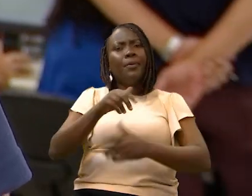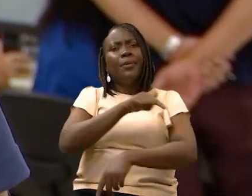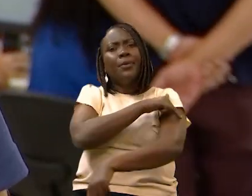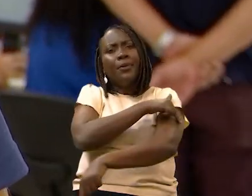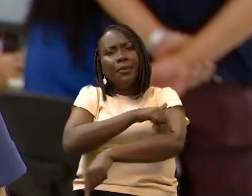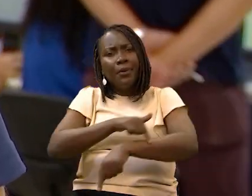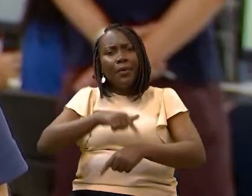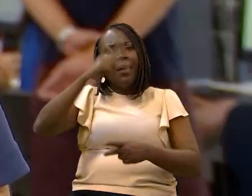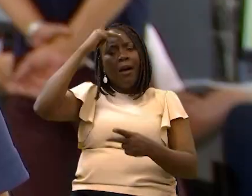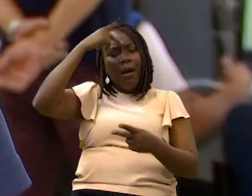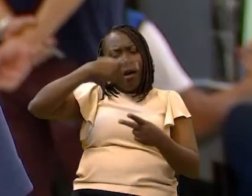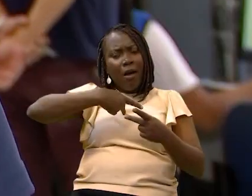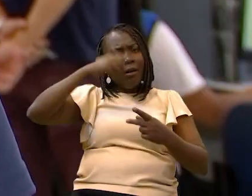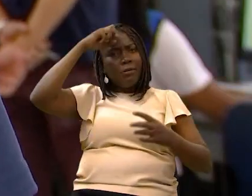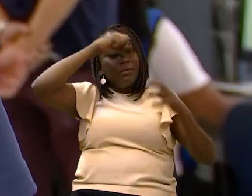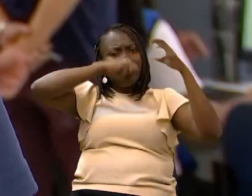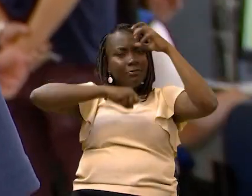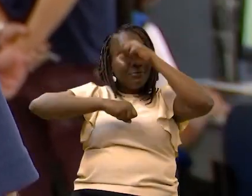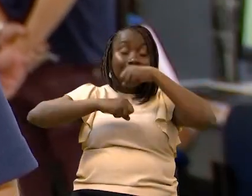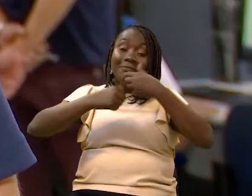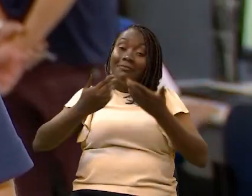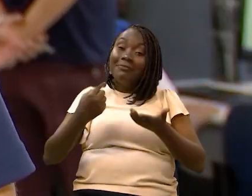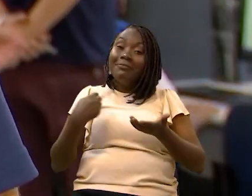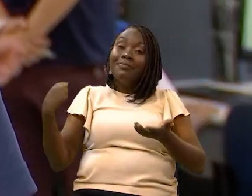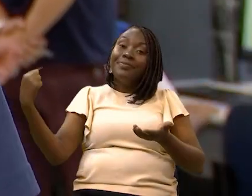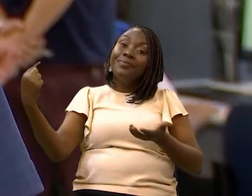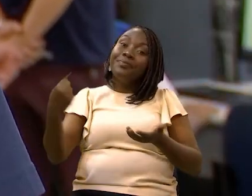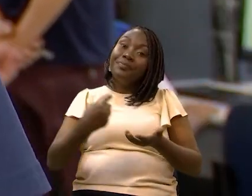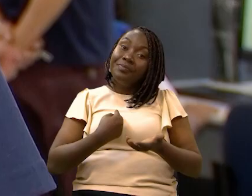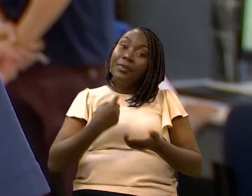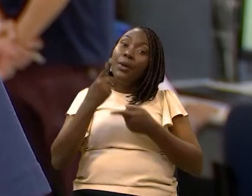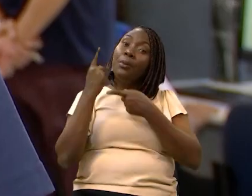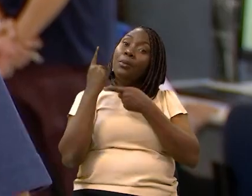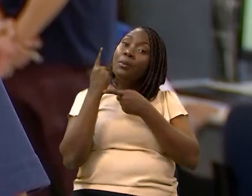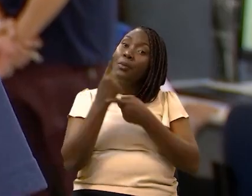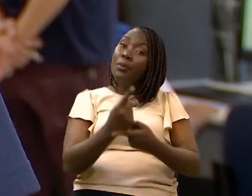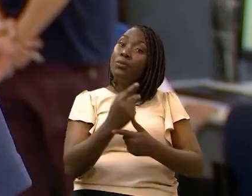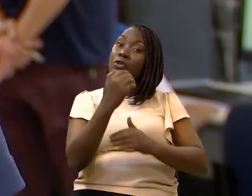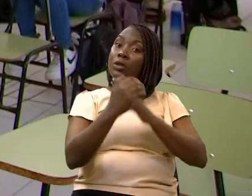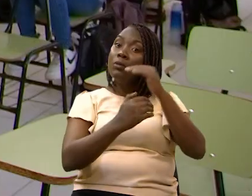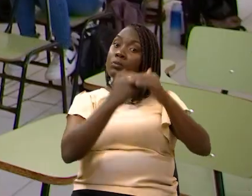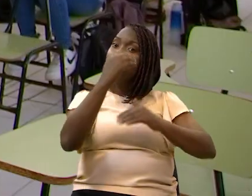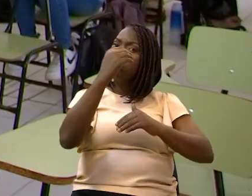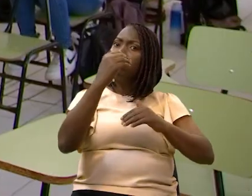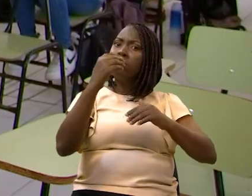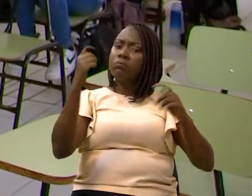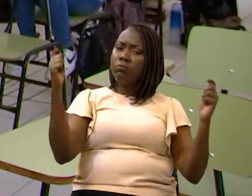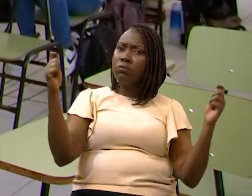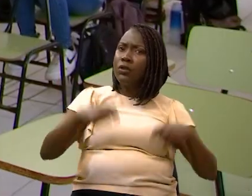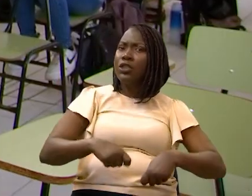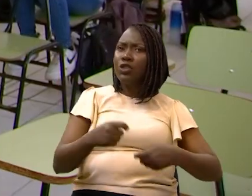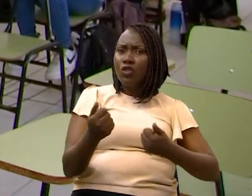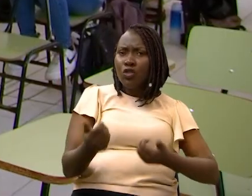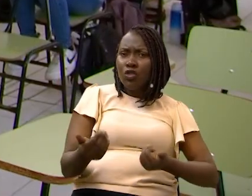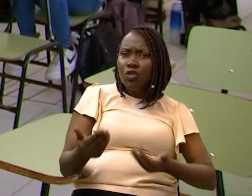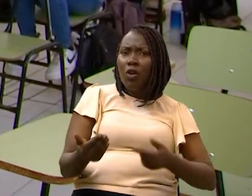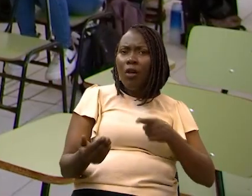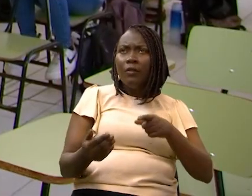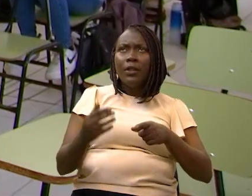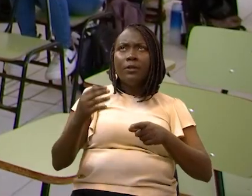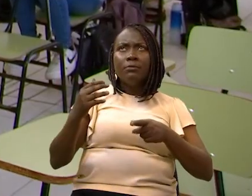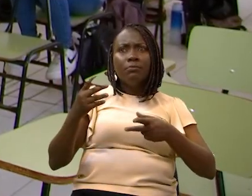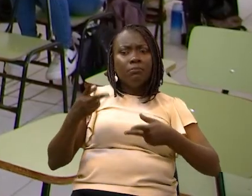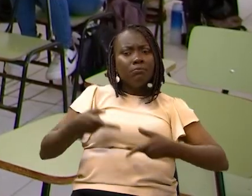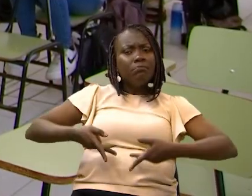competências comportamentais, autoconhecimento. Então, a gente busca desenvolver o potencial do jovem para